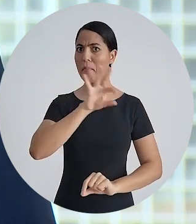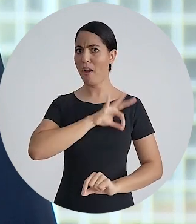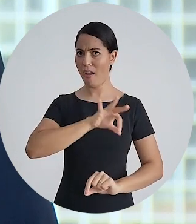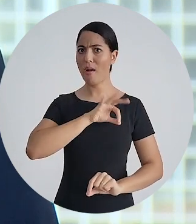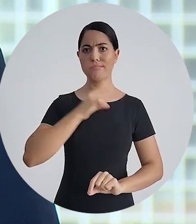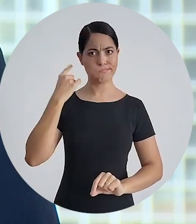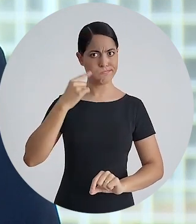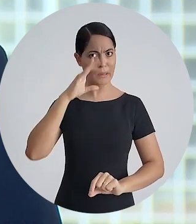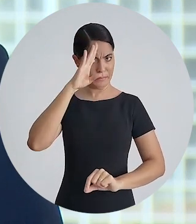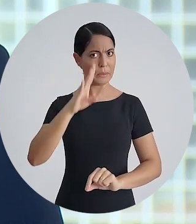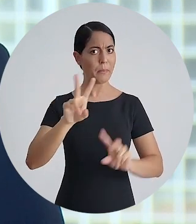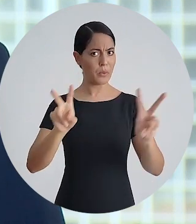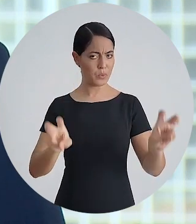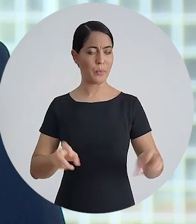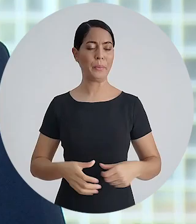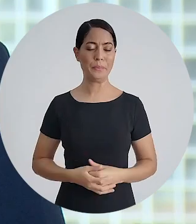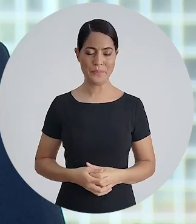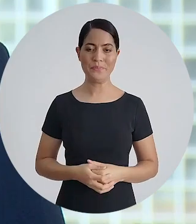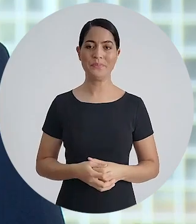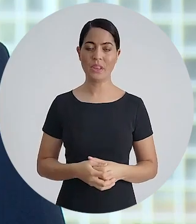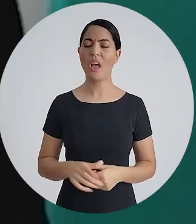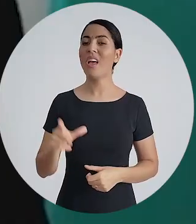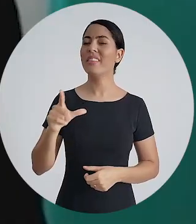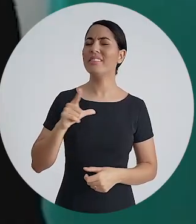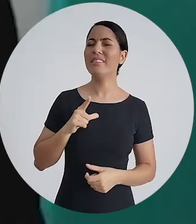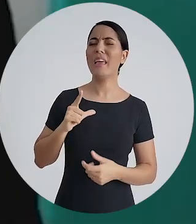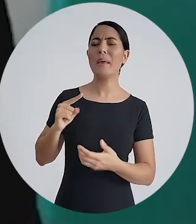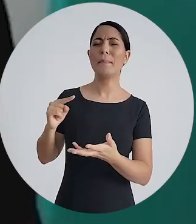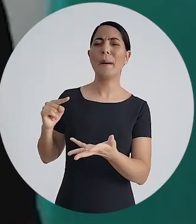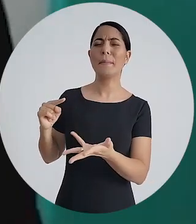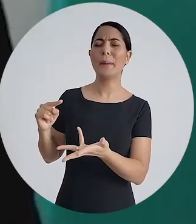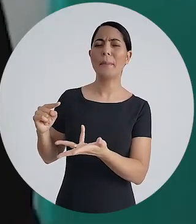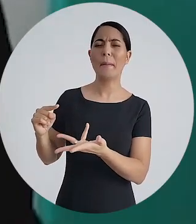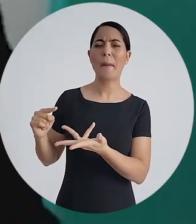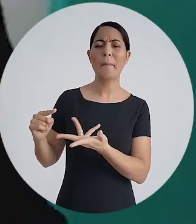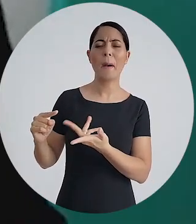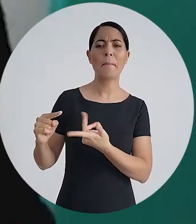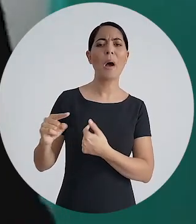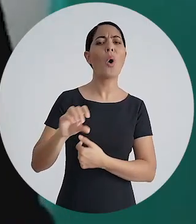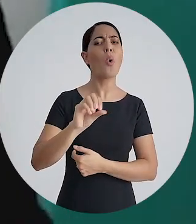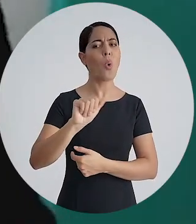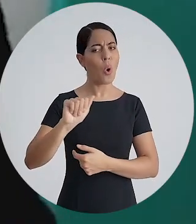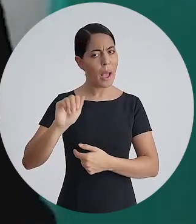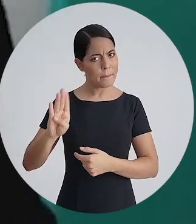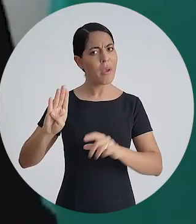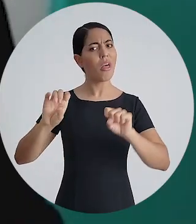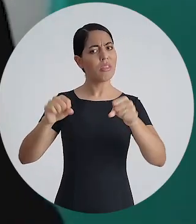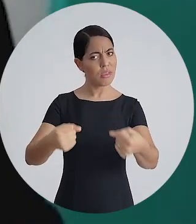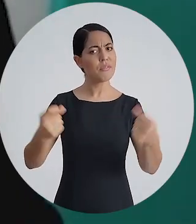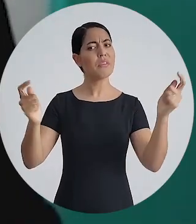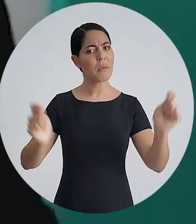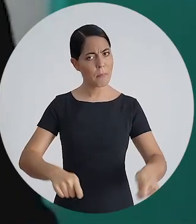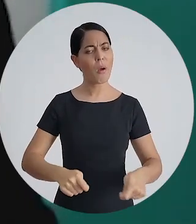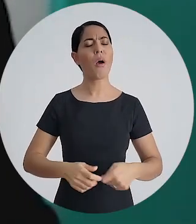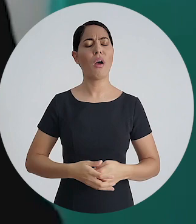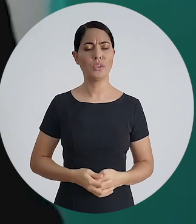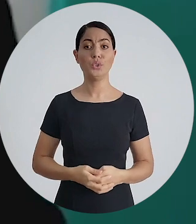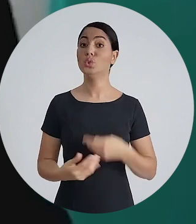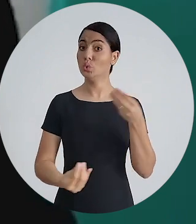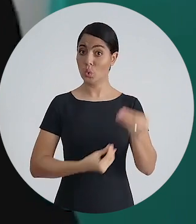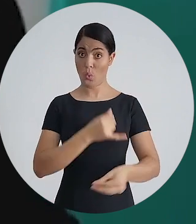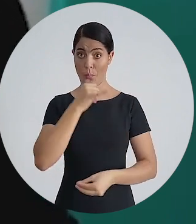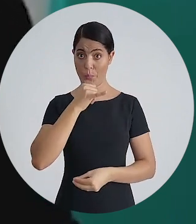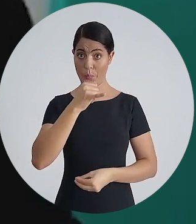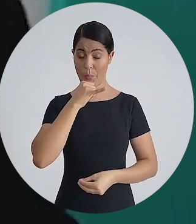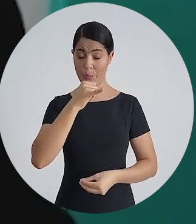enquanto prerrogativa central da profissão. Há matérias, várias, que a OAB pode e deve defender.